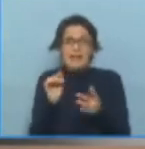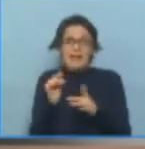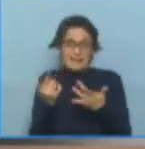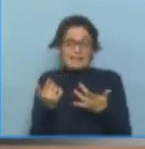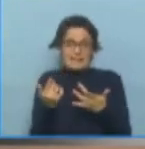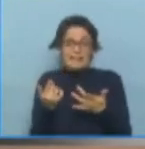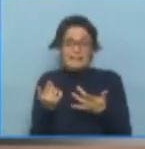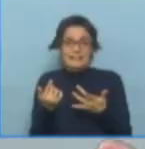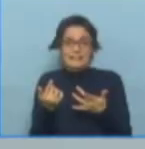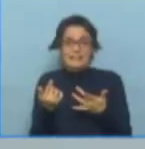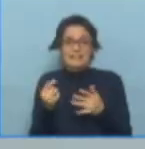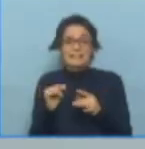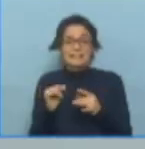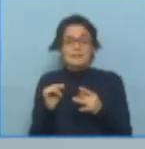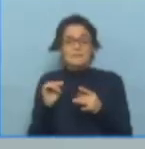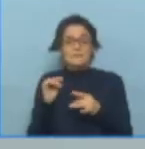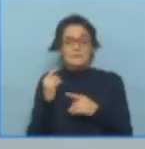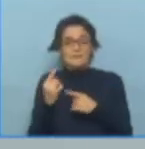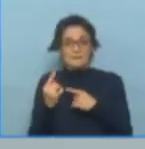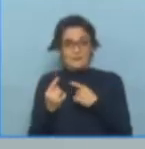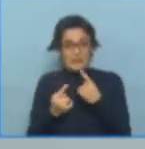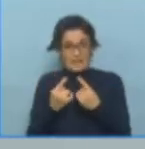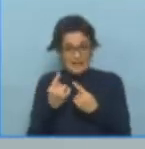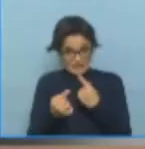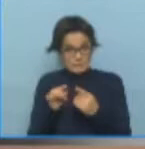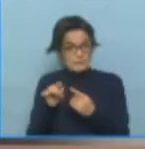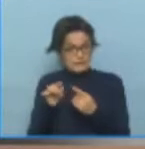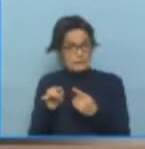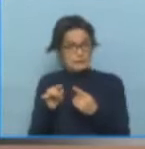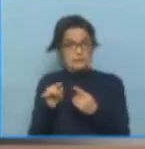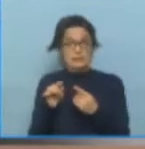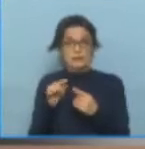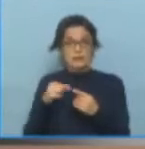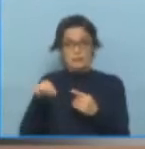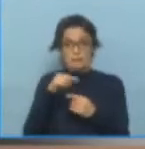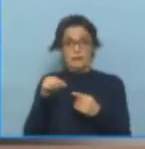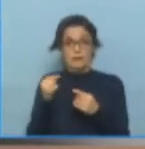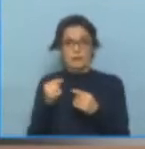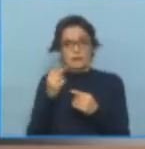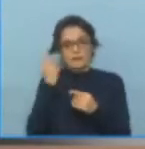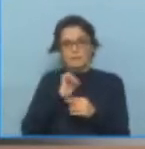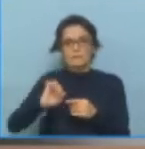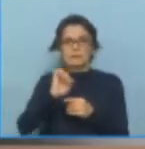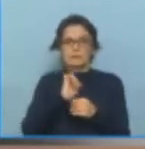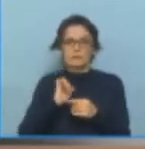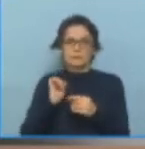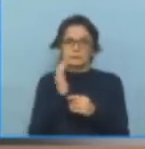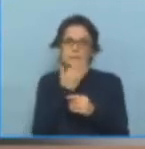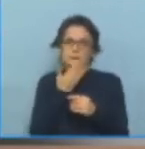tal forma que nós ficamos muitas vezes dependentes dos outros. Mas isso é o viver até ao fim.